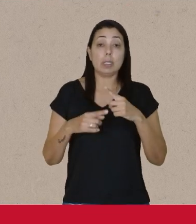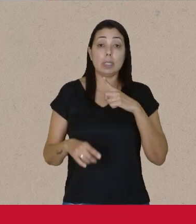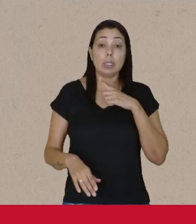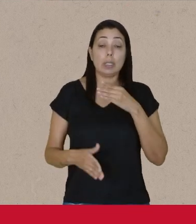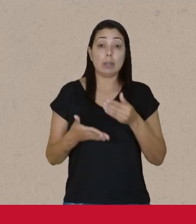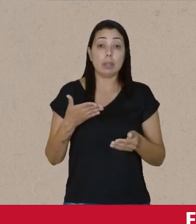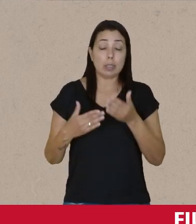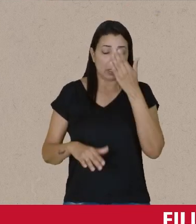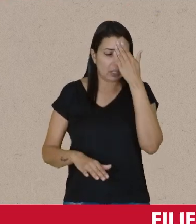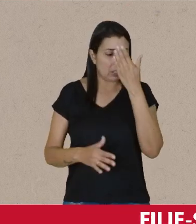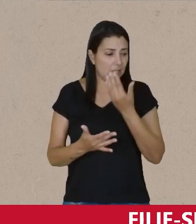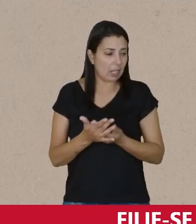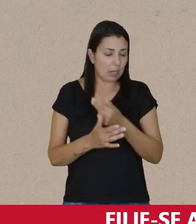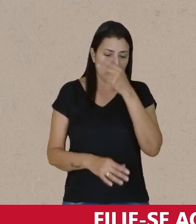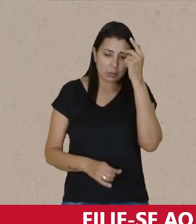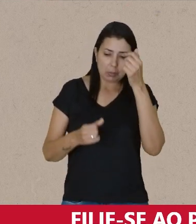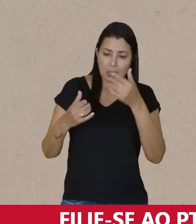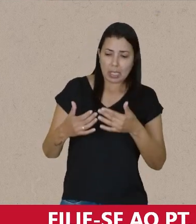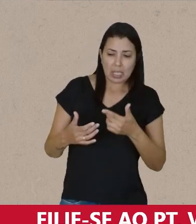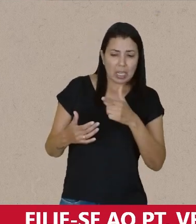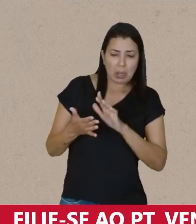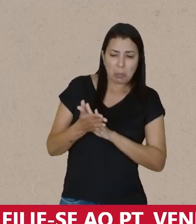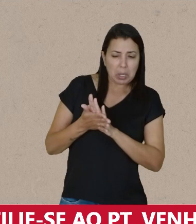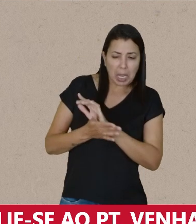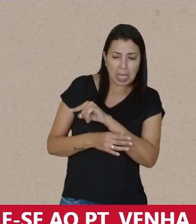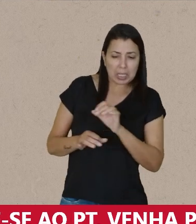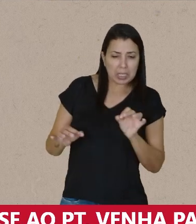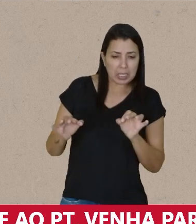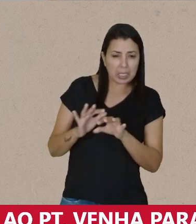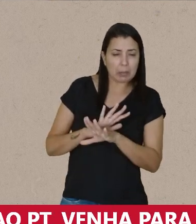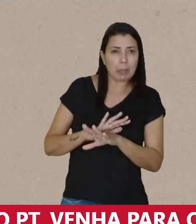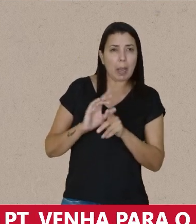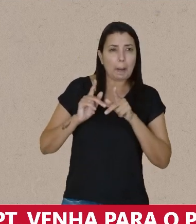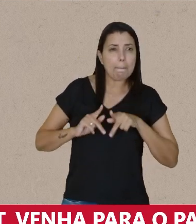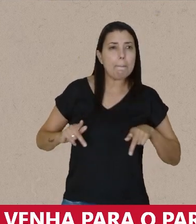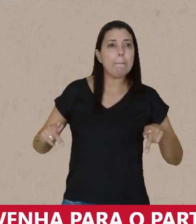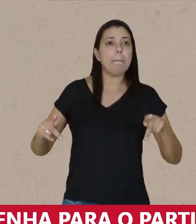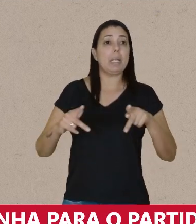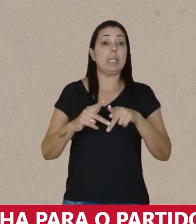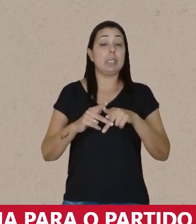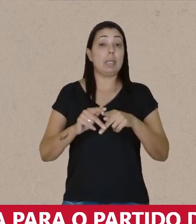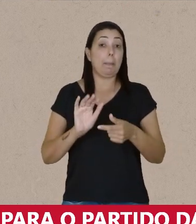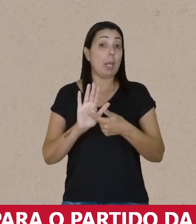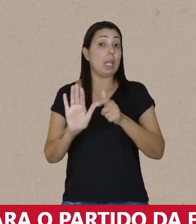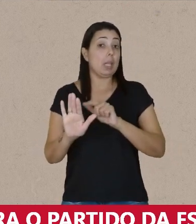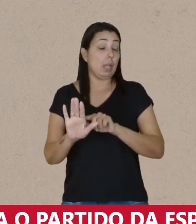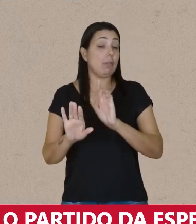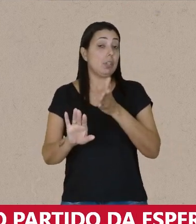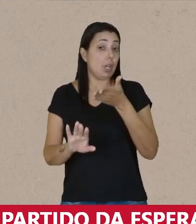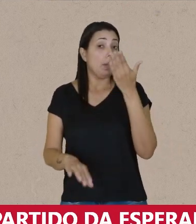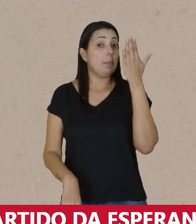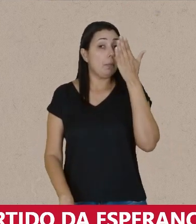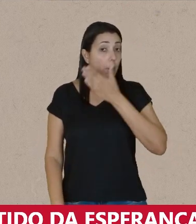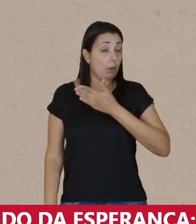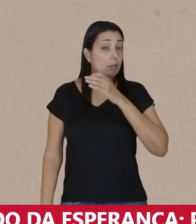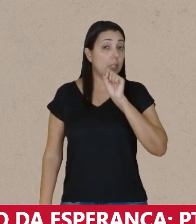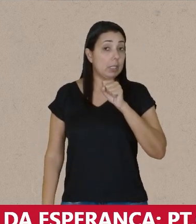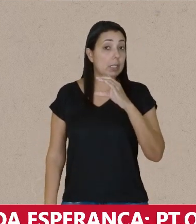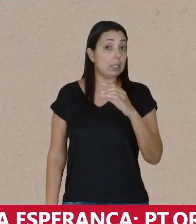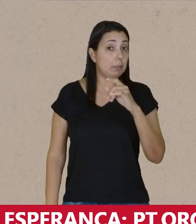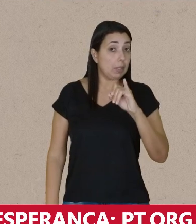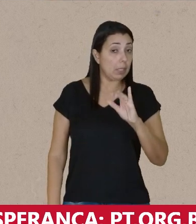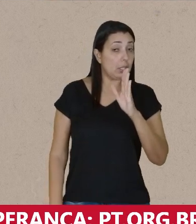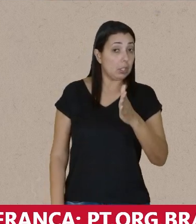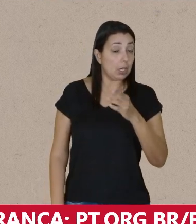no descrédito, as pessoas dizendo, não vai dar em nada, vai acabar em pizza, e já está comprovado que a CPI